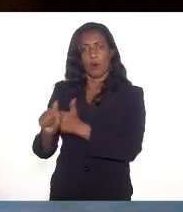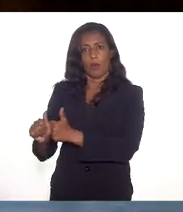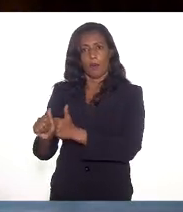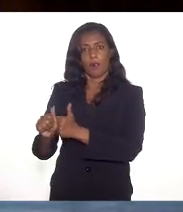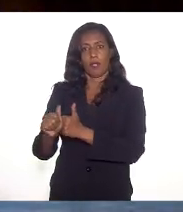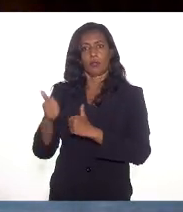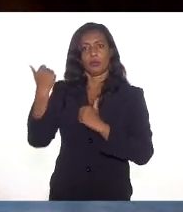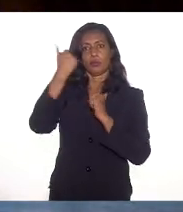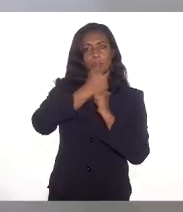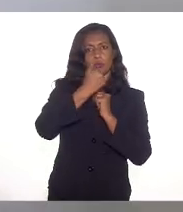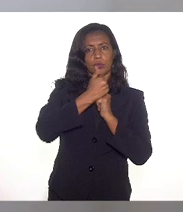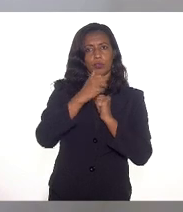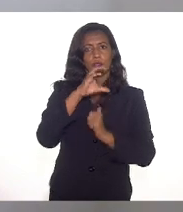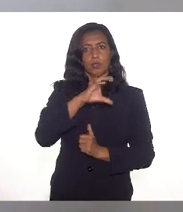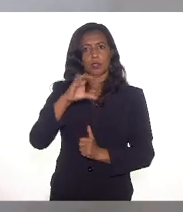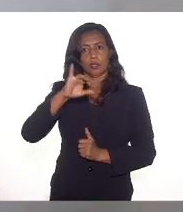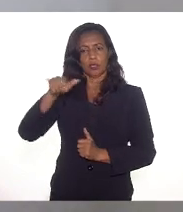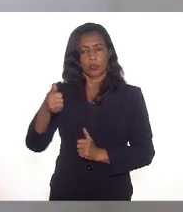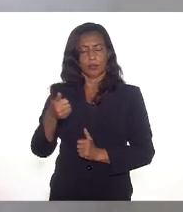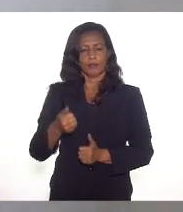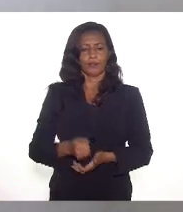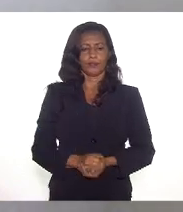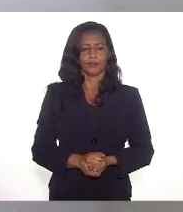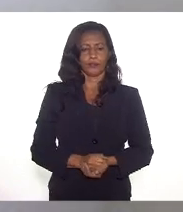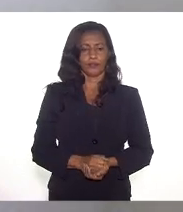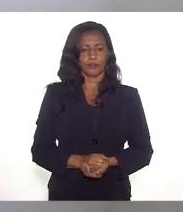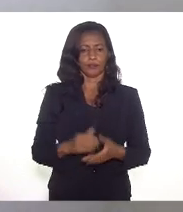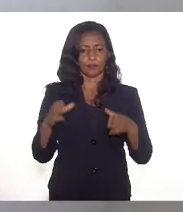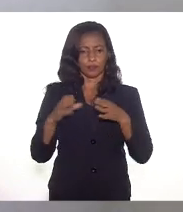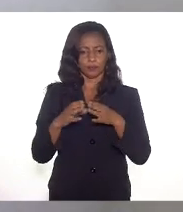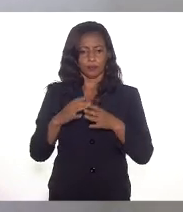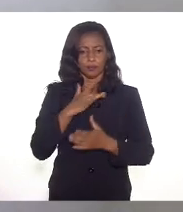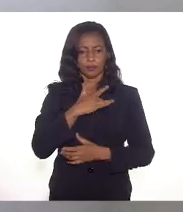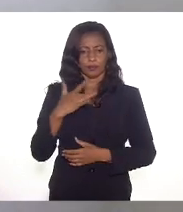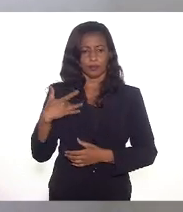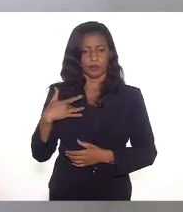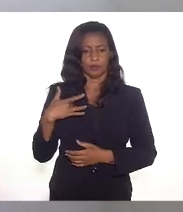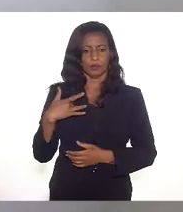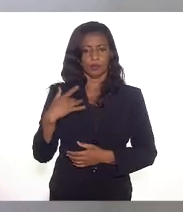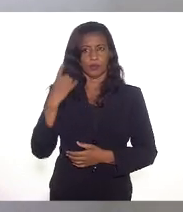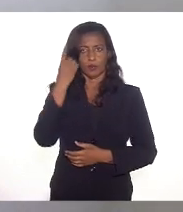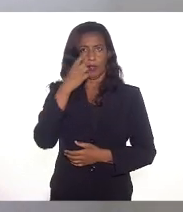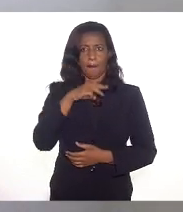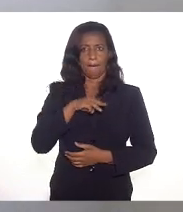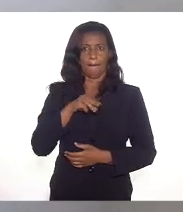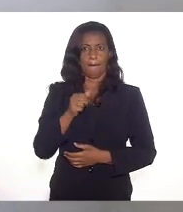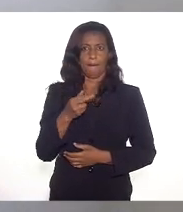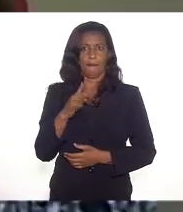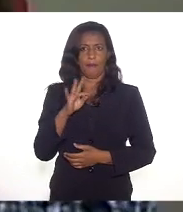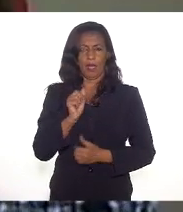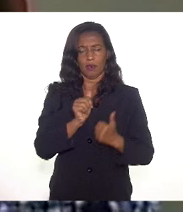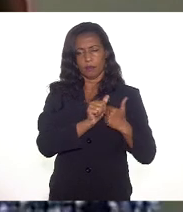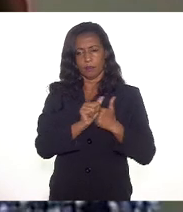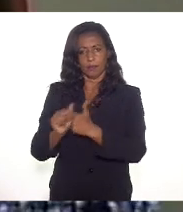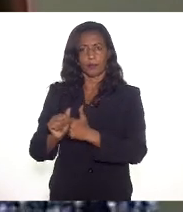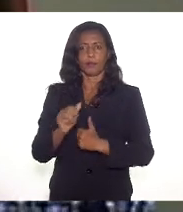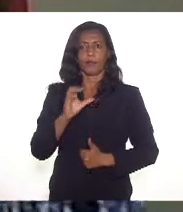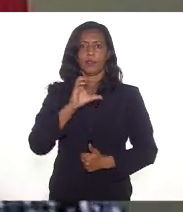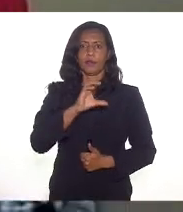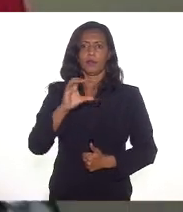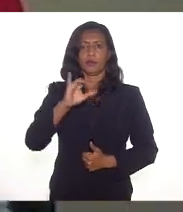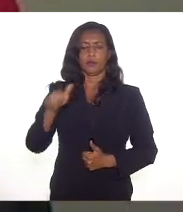redação. Presidência defere o pedido de Vossa Excelência. Pela Comissão de Saúde, deputada Marta Rocha. Acompanho o parecer da